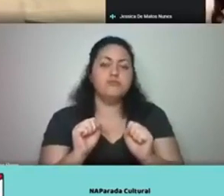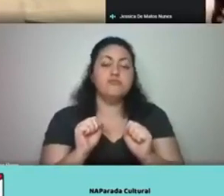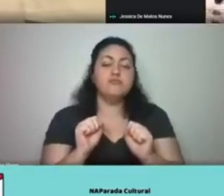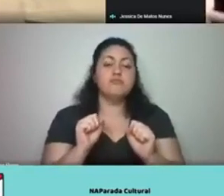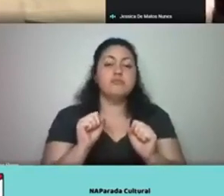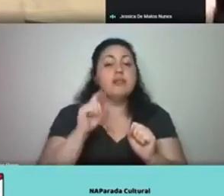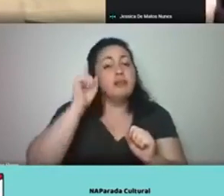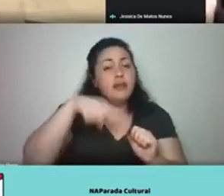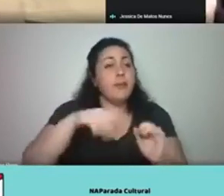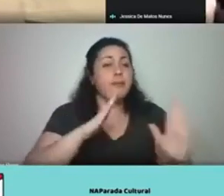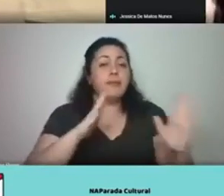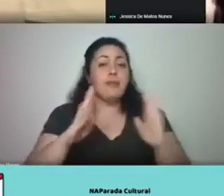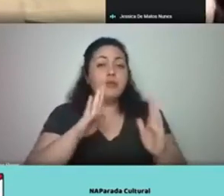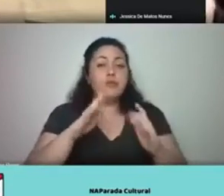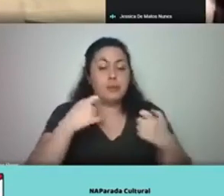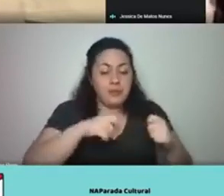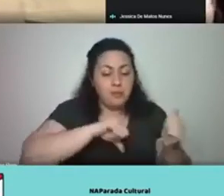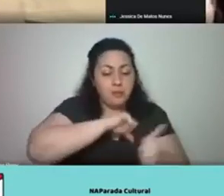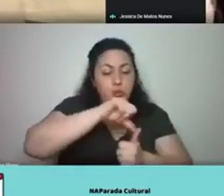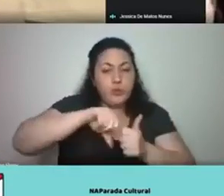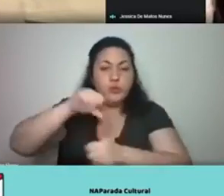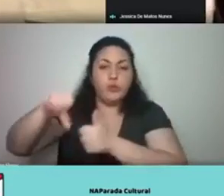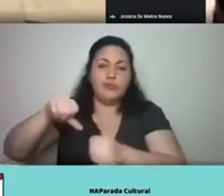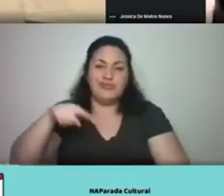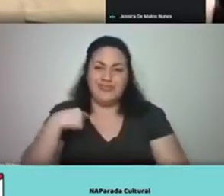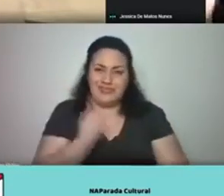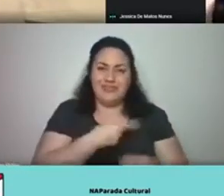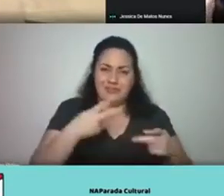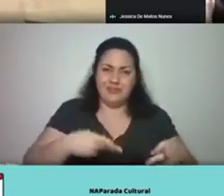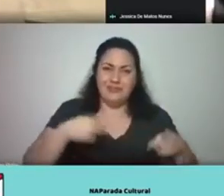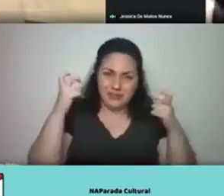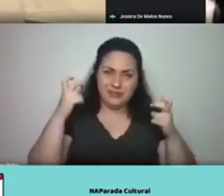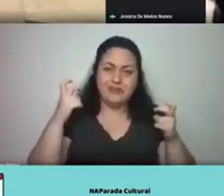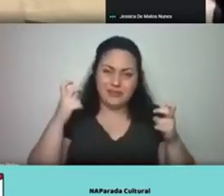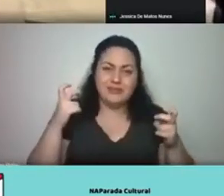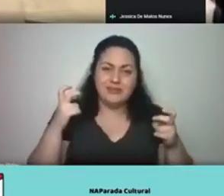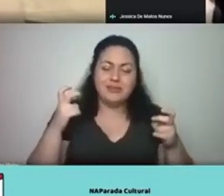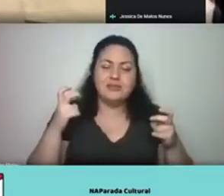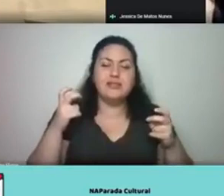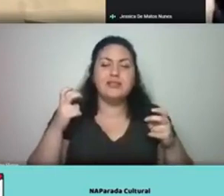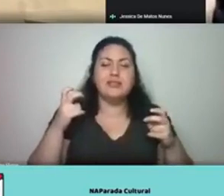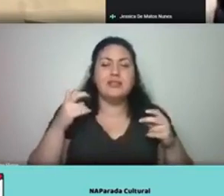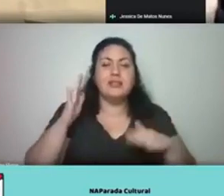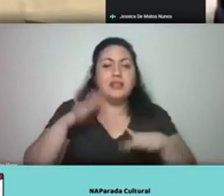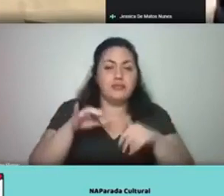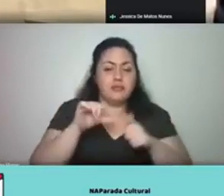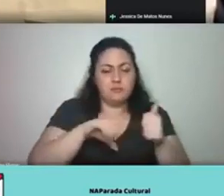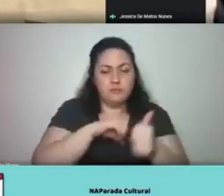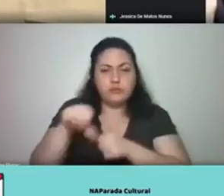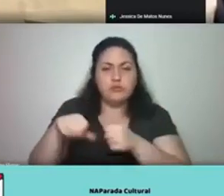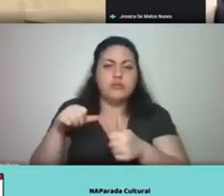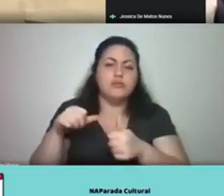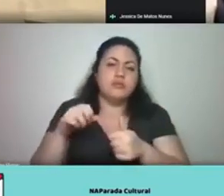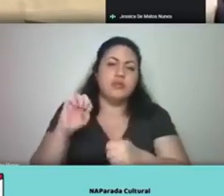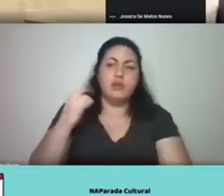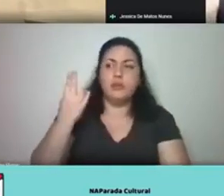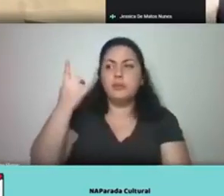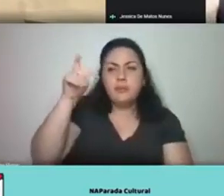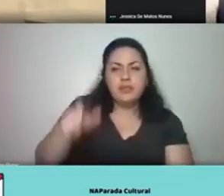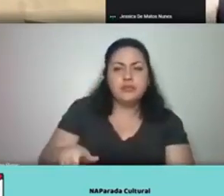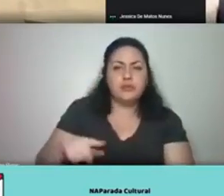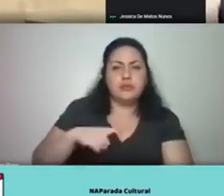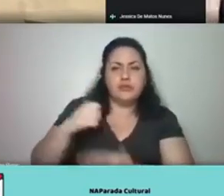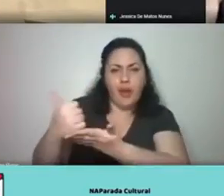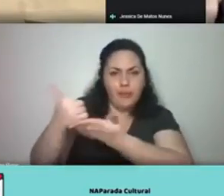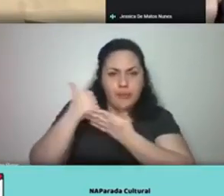muitas mudanças, como a gente viu para nós, para as nossas famílias, e às vezes alguém que tu tinha como um apoio, como um suporte,